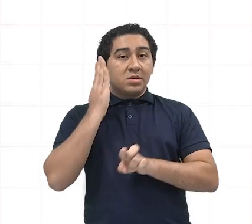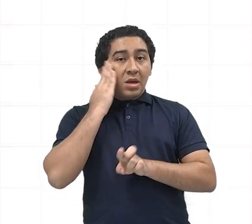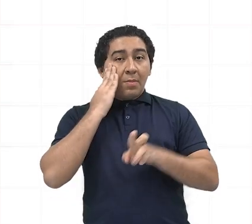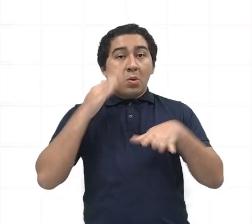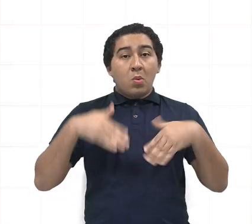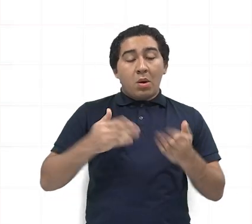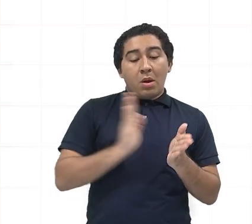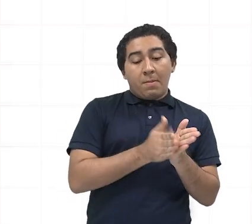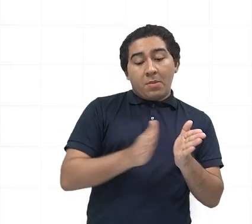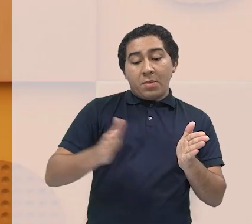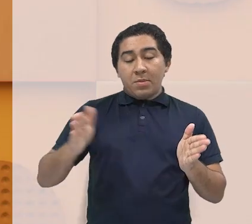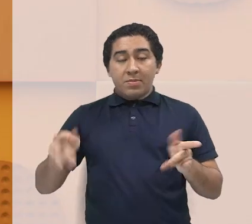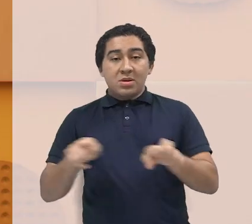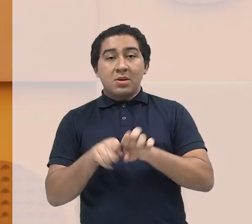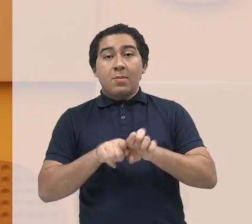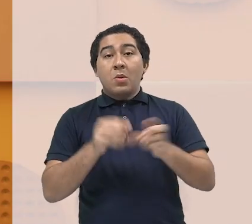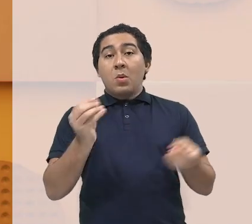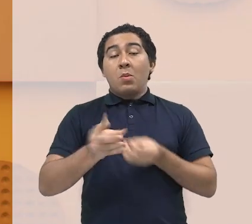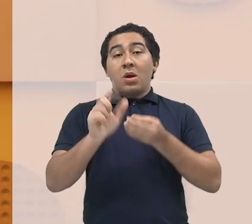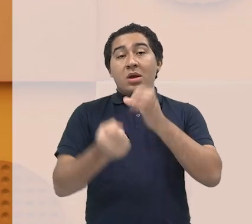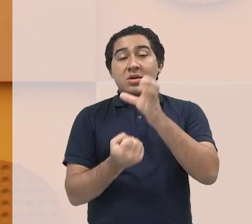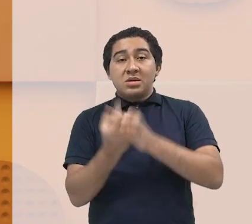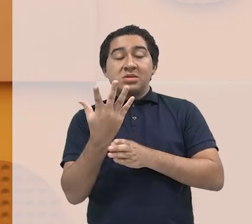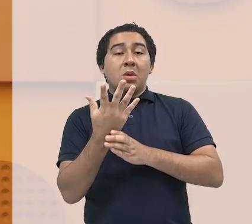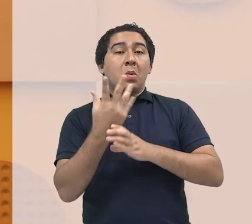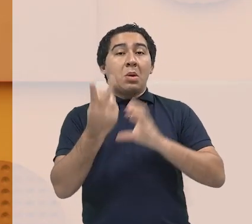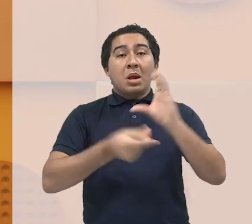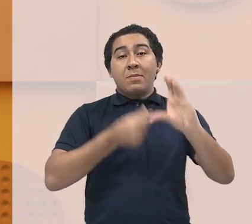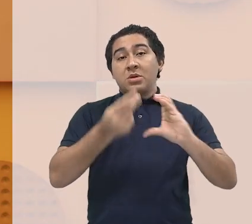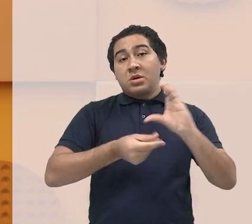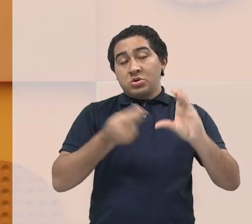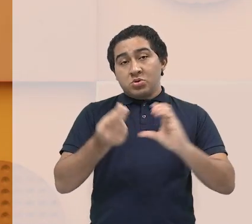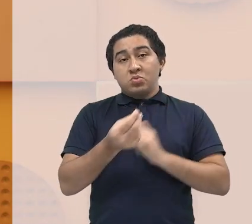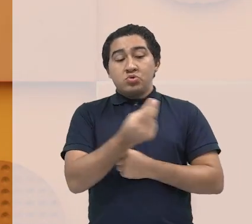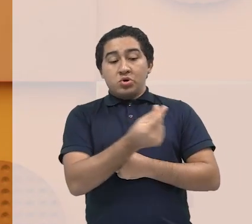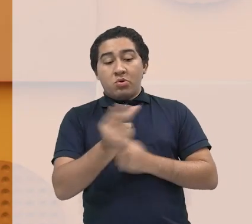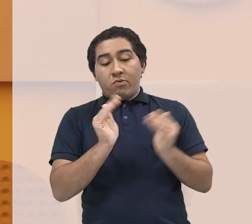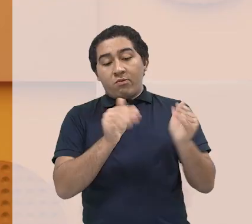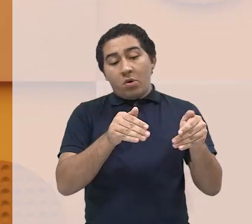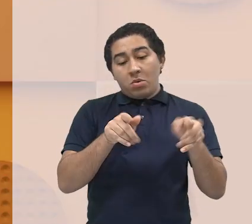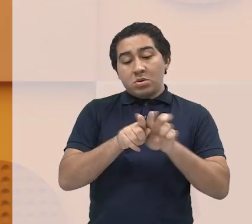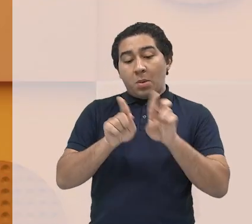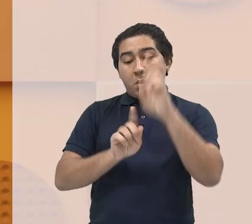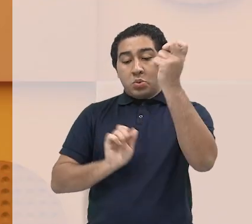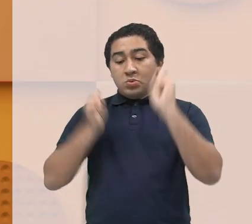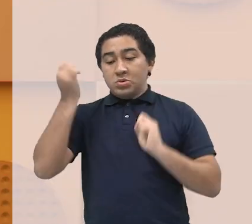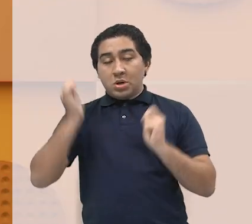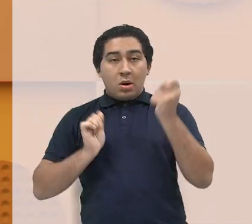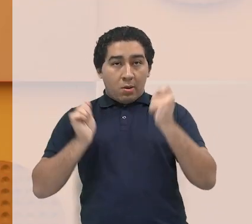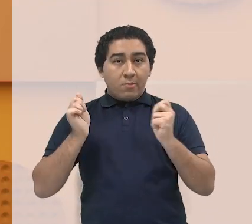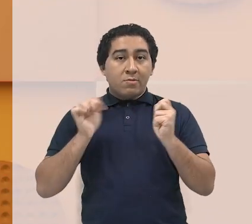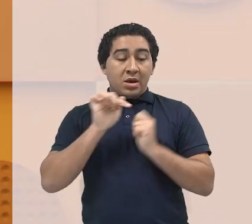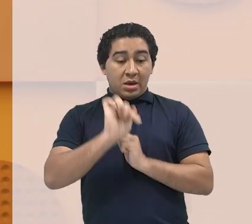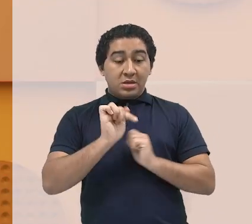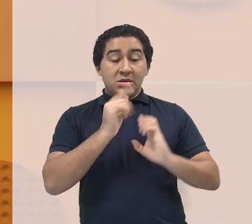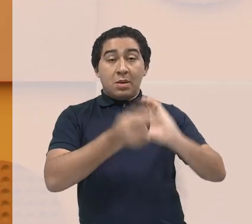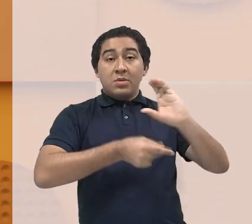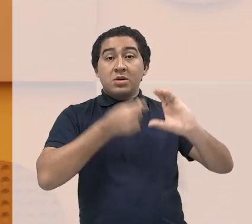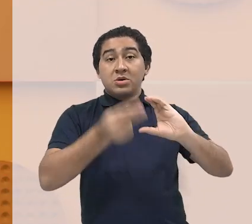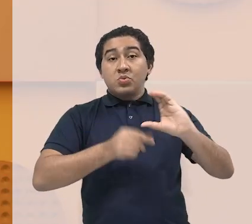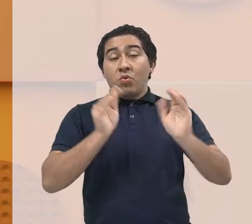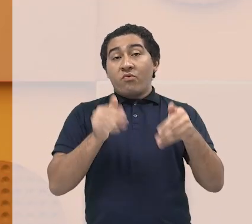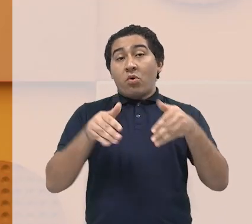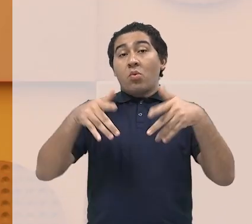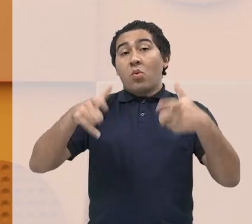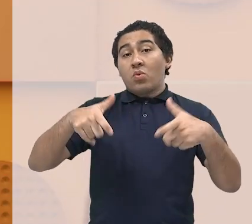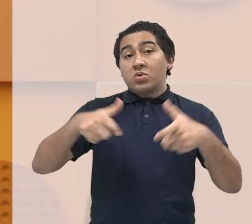das fases, como por exemplo a questão do capitalismo financeiro, industrial, e que esse capitalismo, ele basicamente gira em torno de quê?